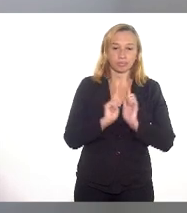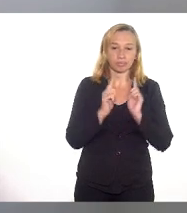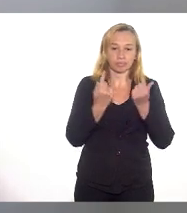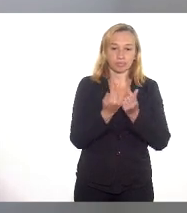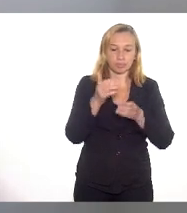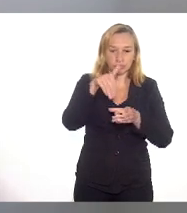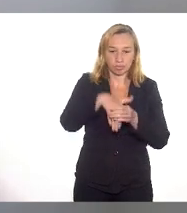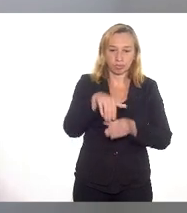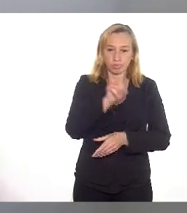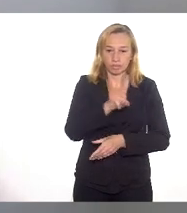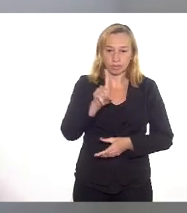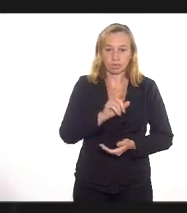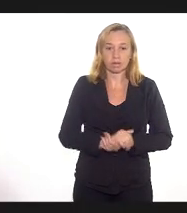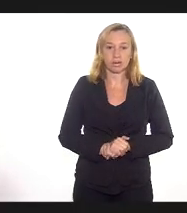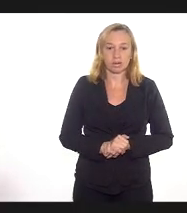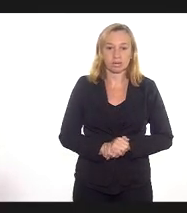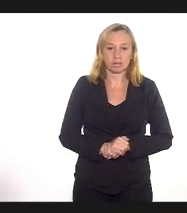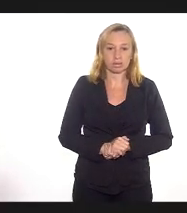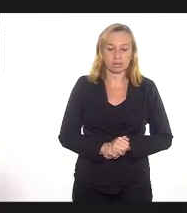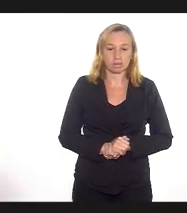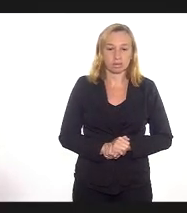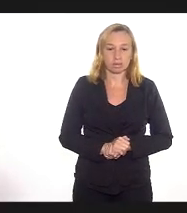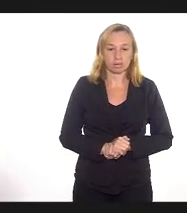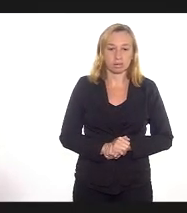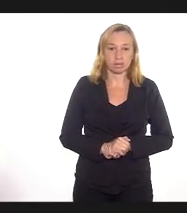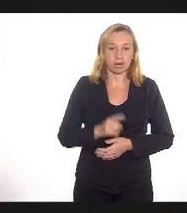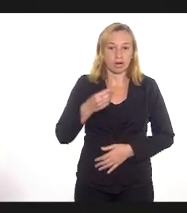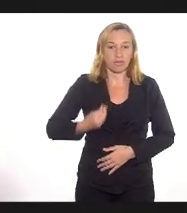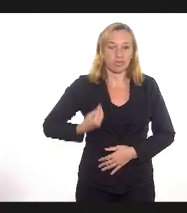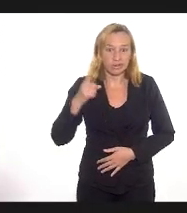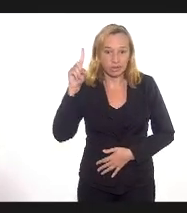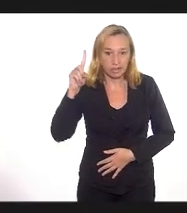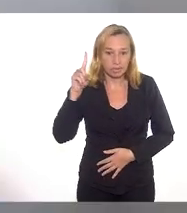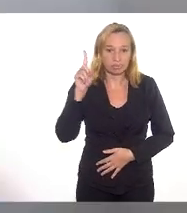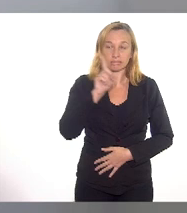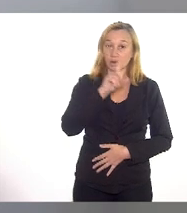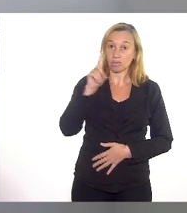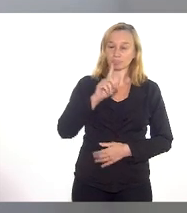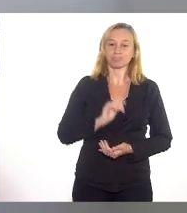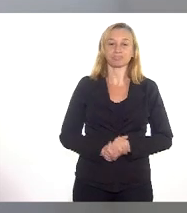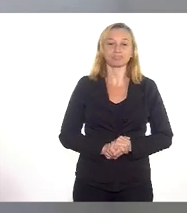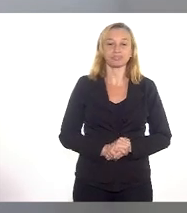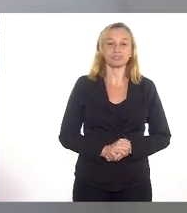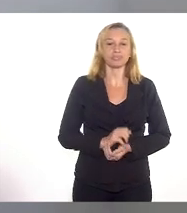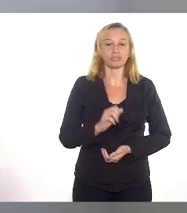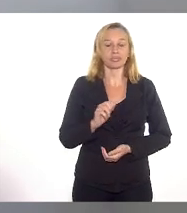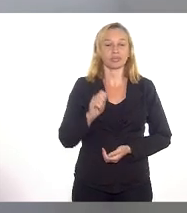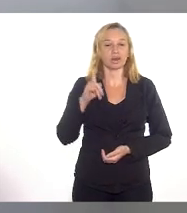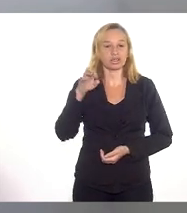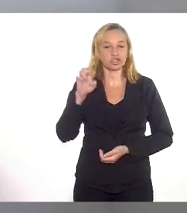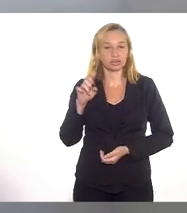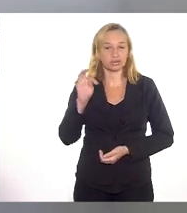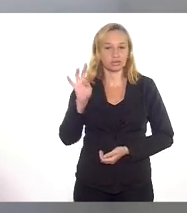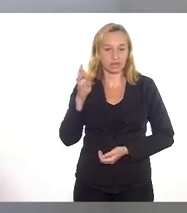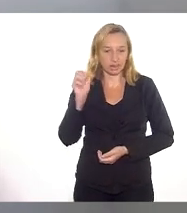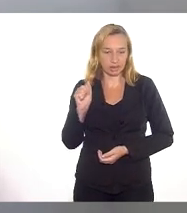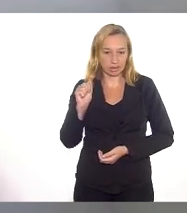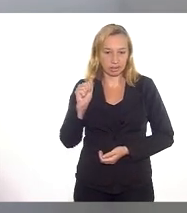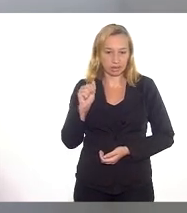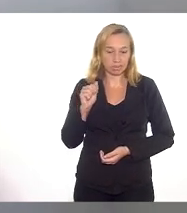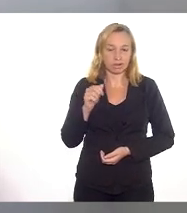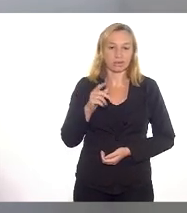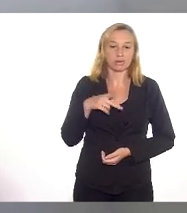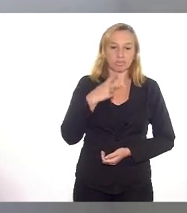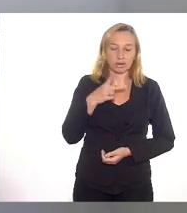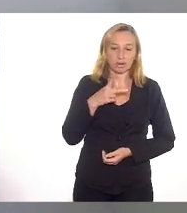não. Mas estou presente também, presidente. Não é não. Ok. Alexandre Freitas fez